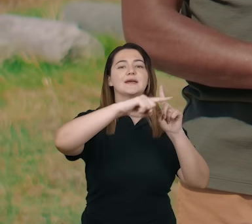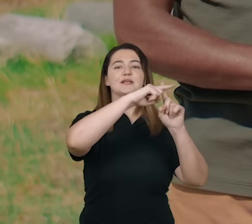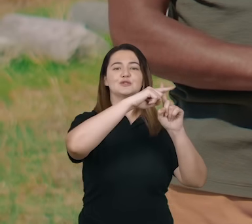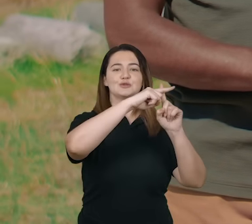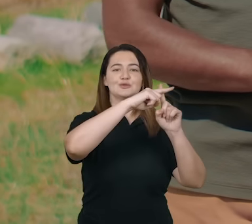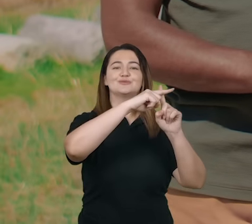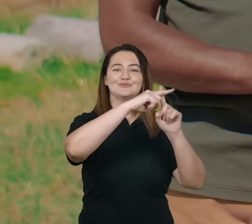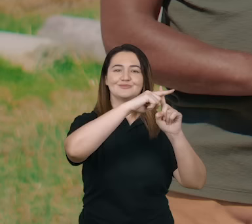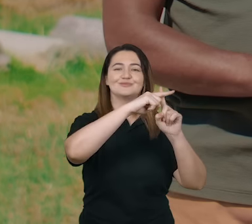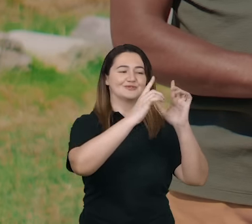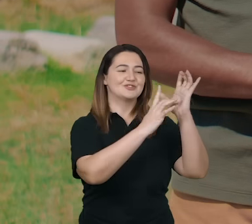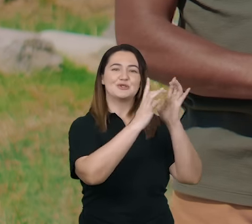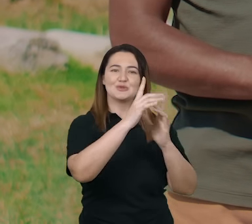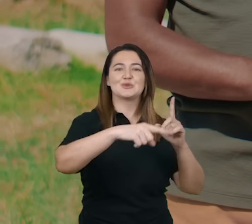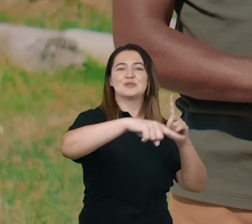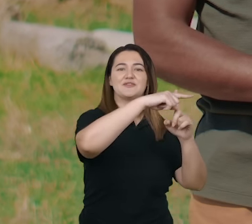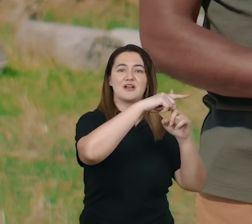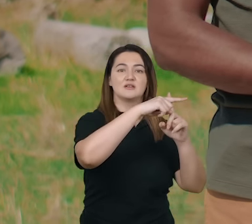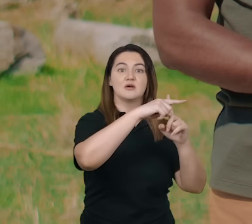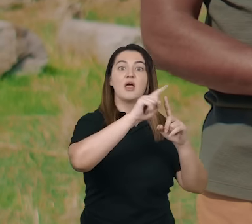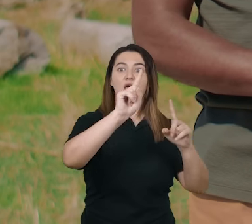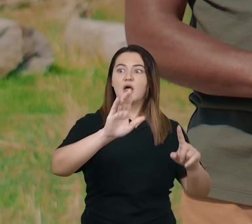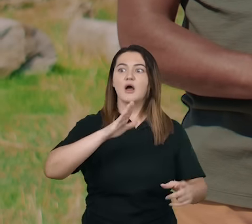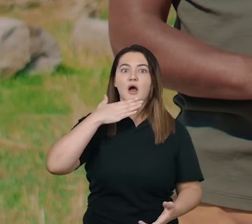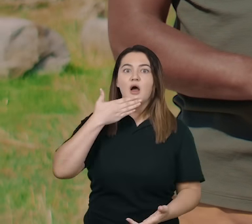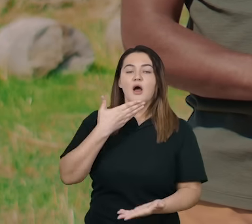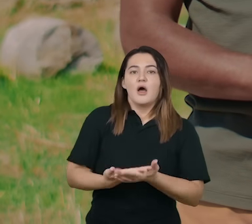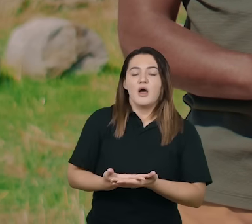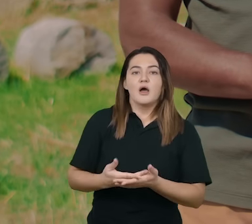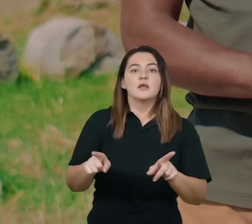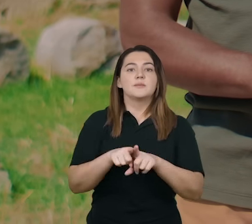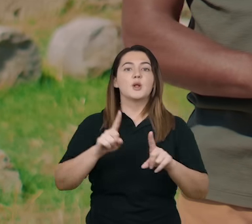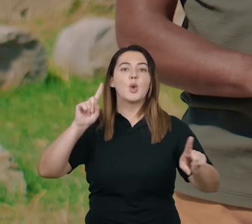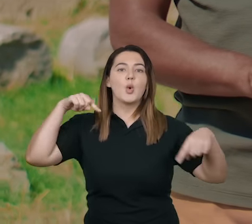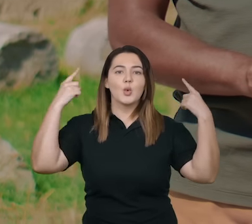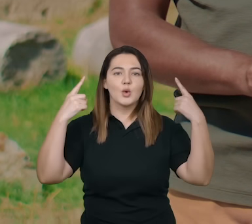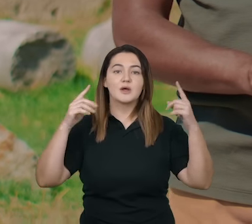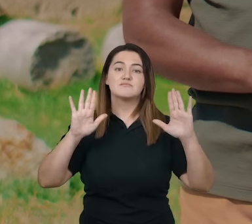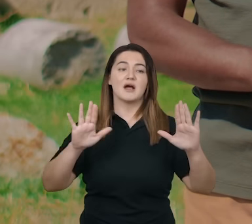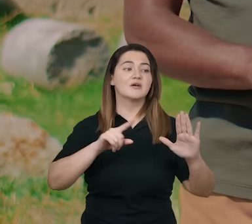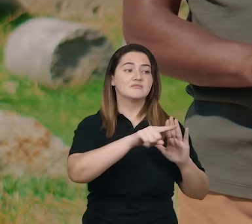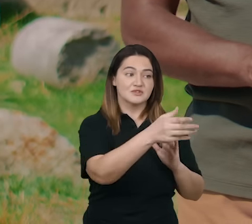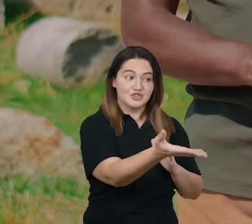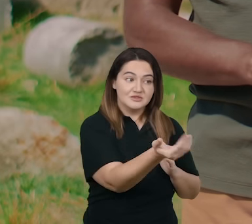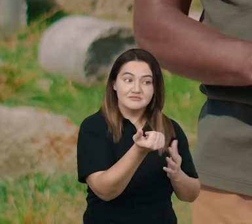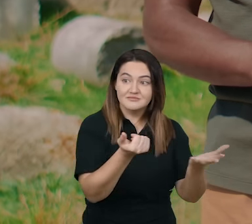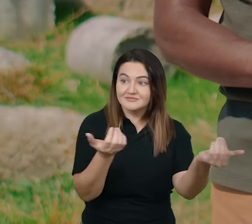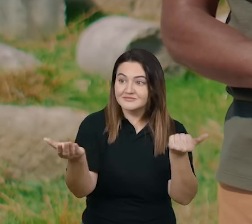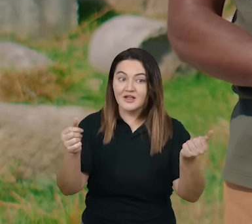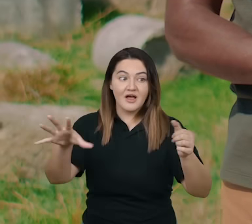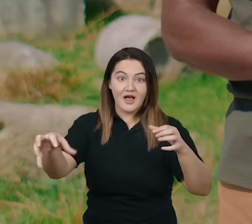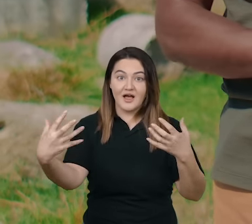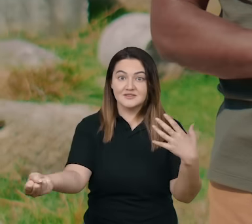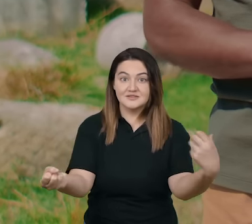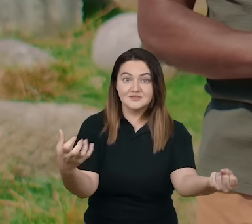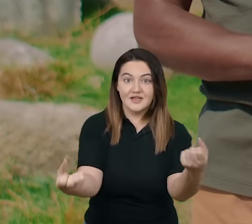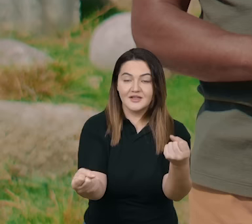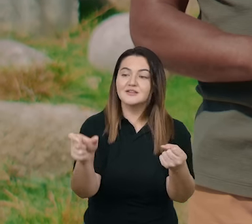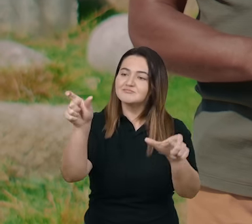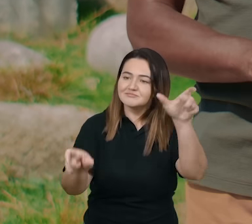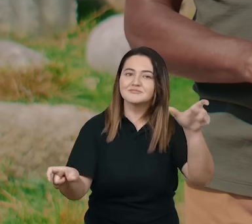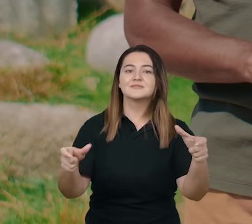para os gentios. Mas para aqueles que foram chamados, tanto judeus como gregos, Cristo é o poder de Deus